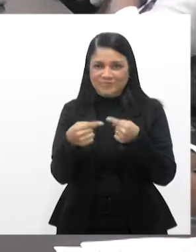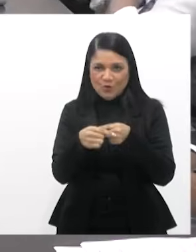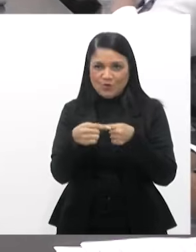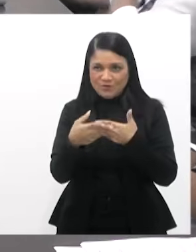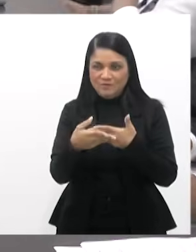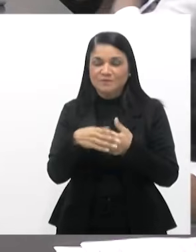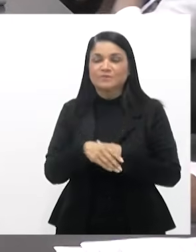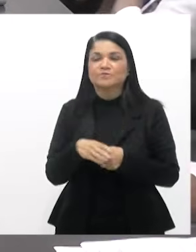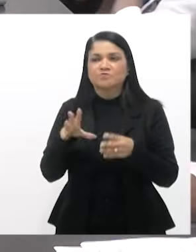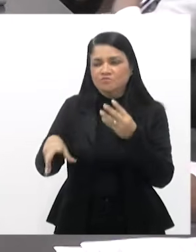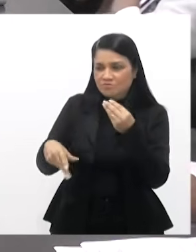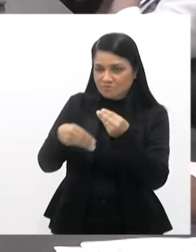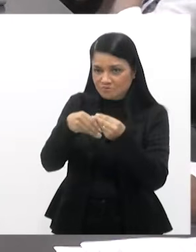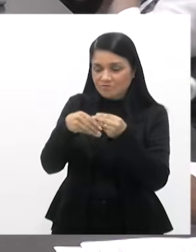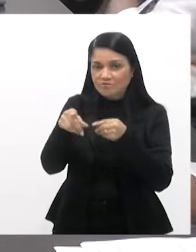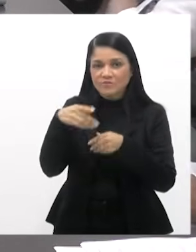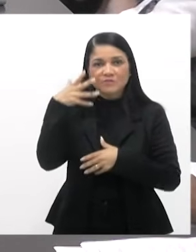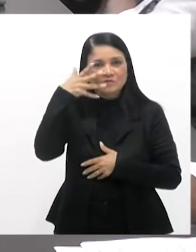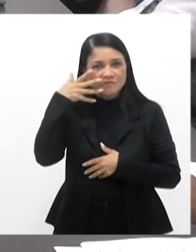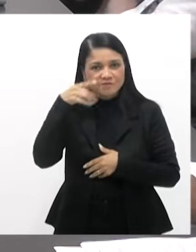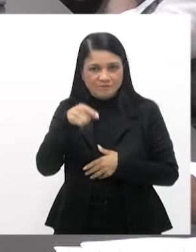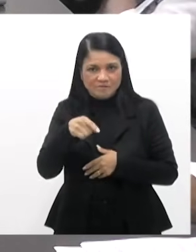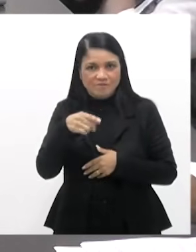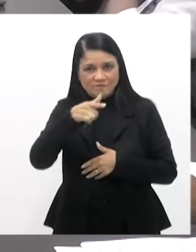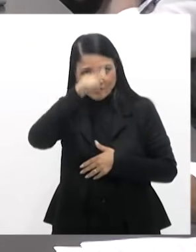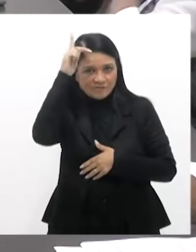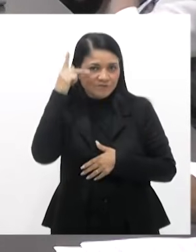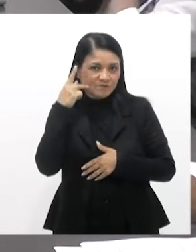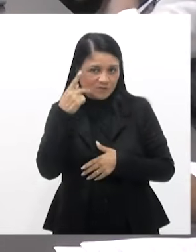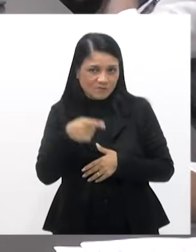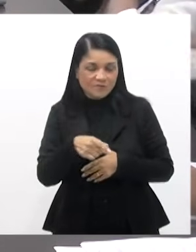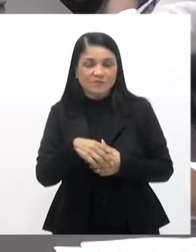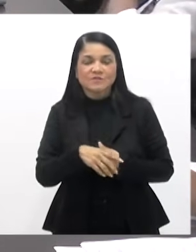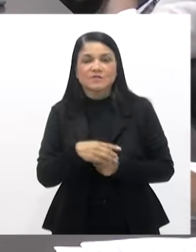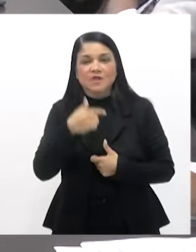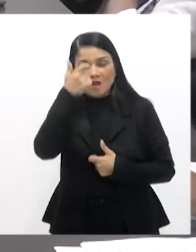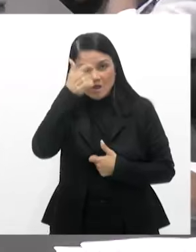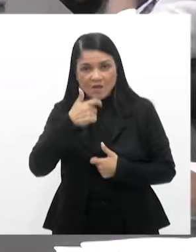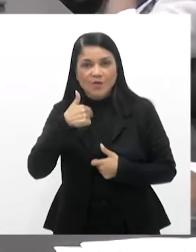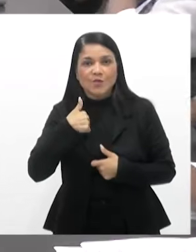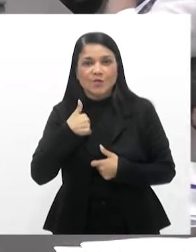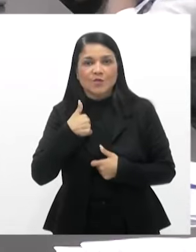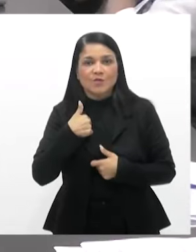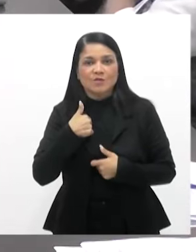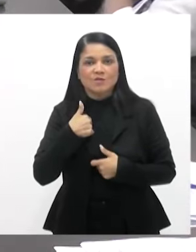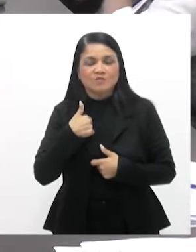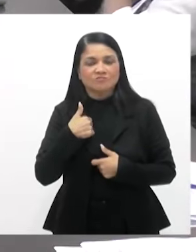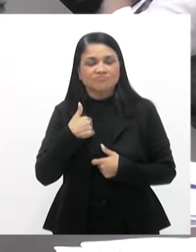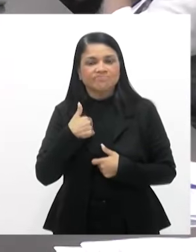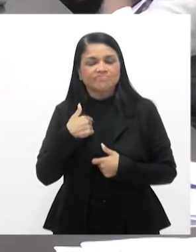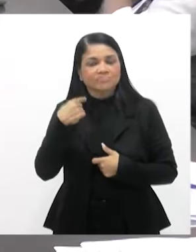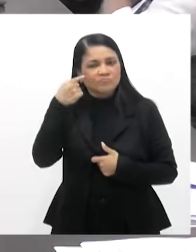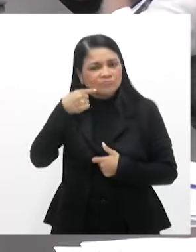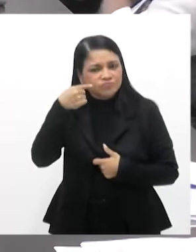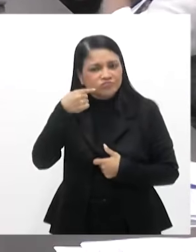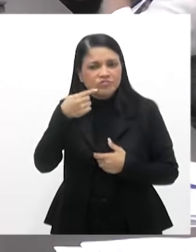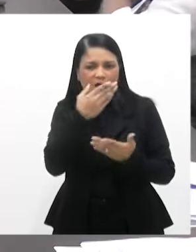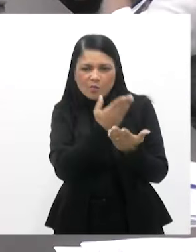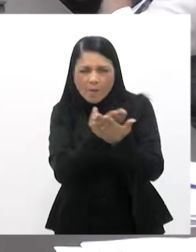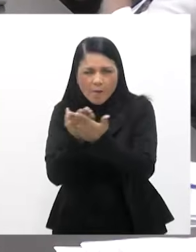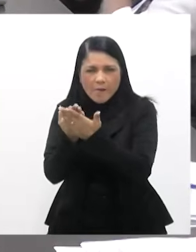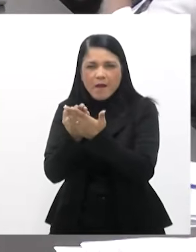concluir, deputado Luiz Paulo, eu digo, eu sou como um apreciador do direito